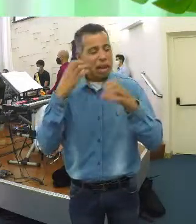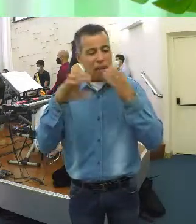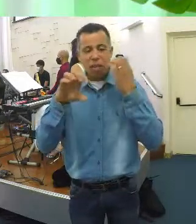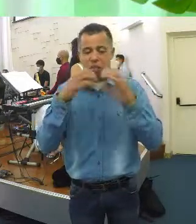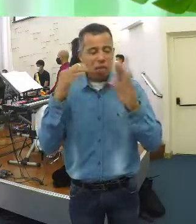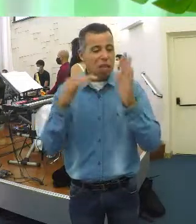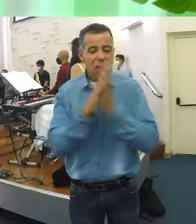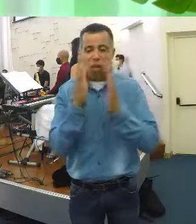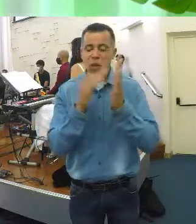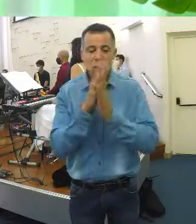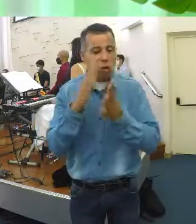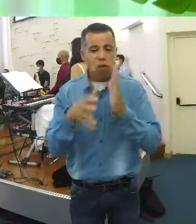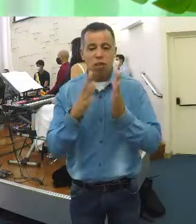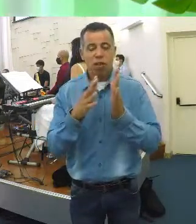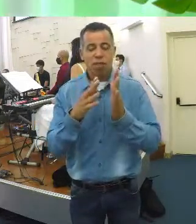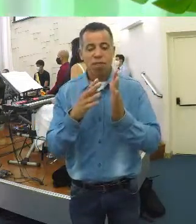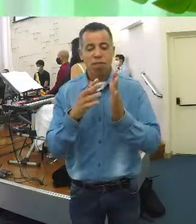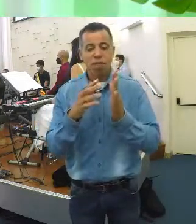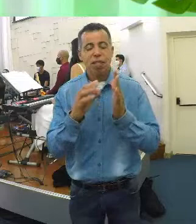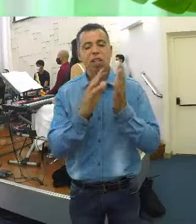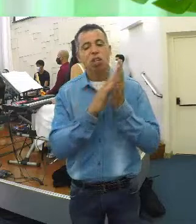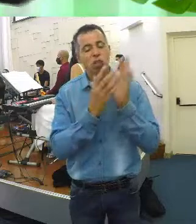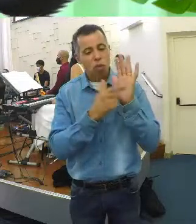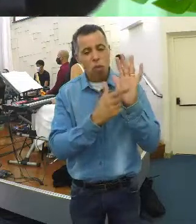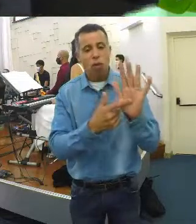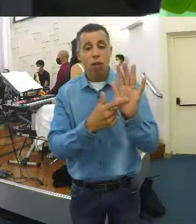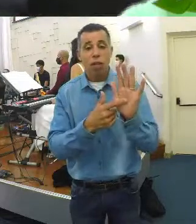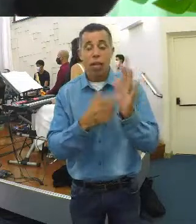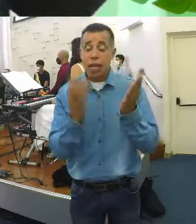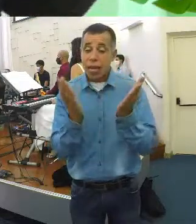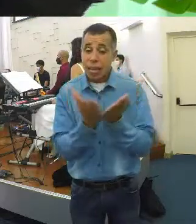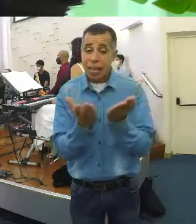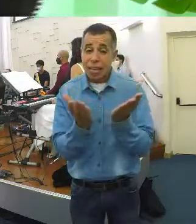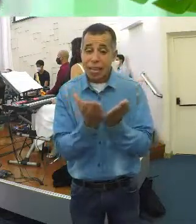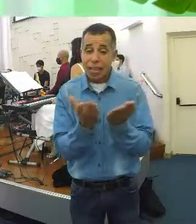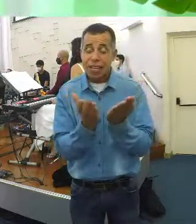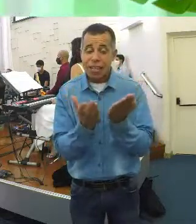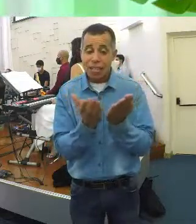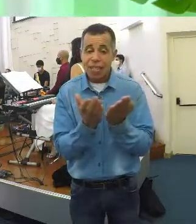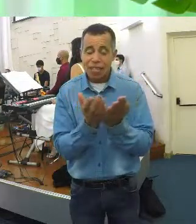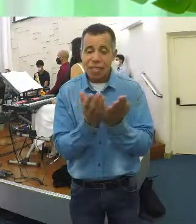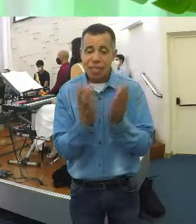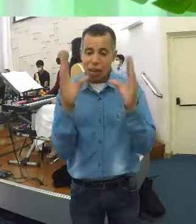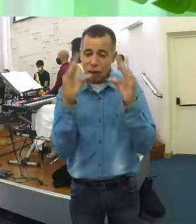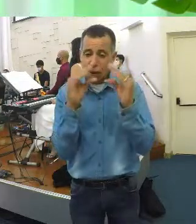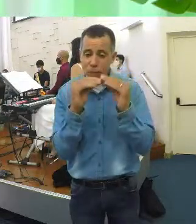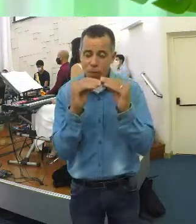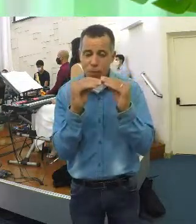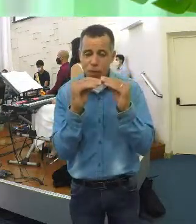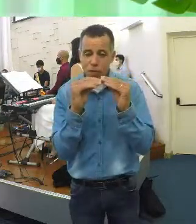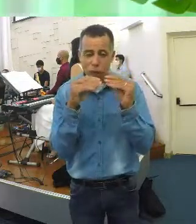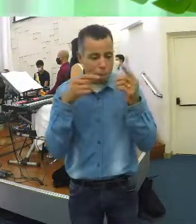texto bíblico falando, que crentes em Jesus, minoria, perseguida, blasfemada,